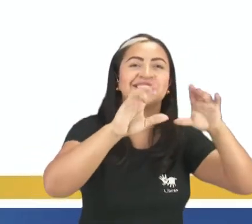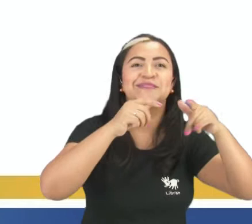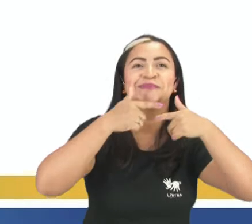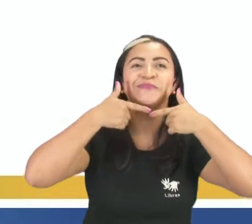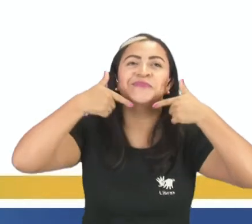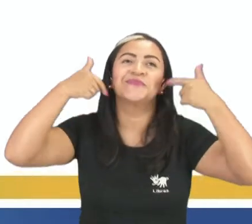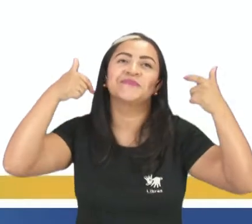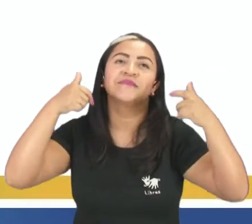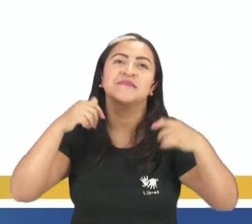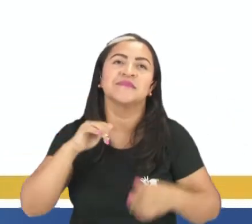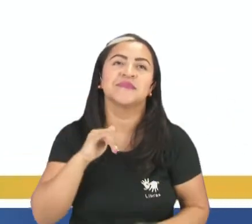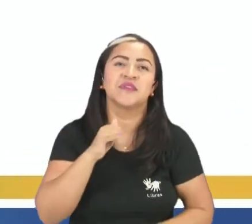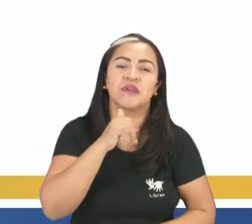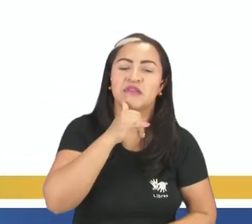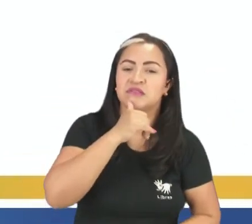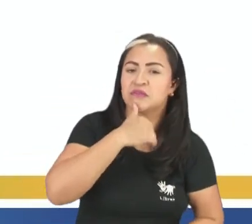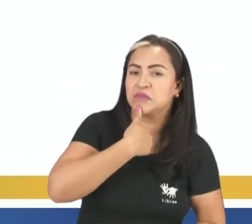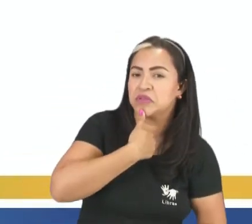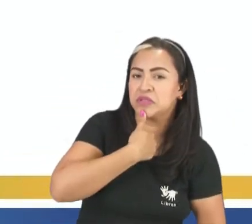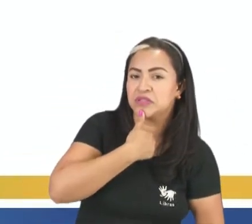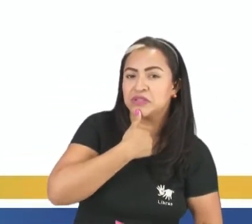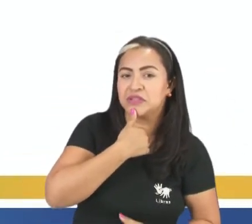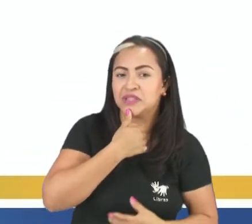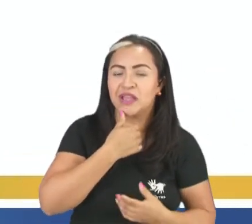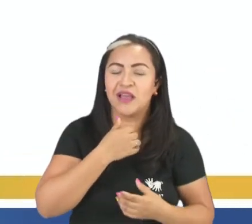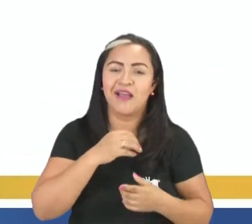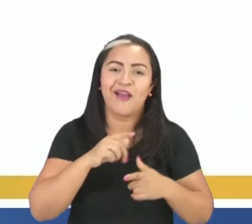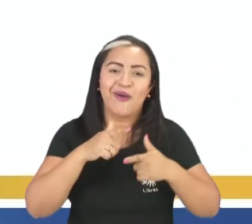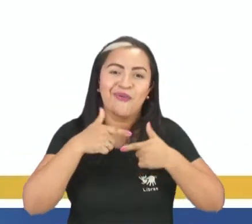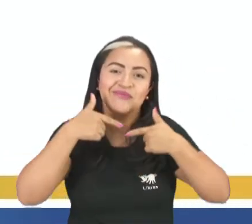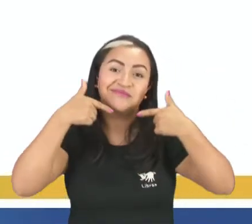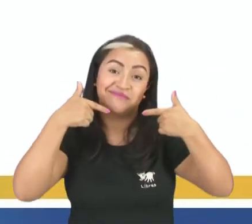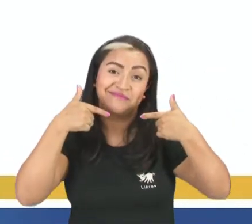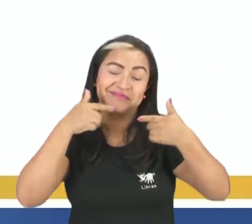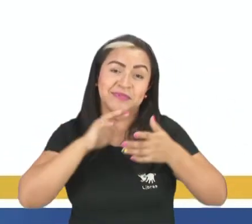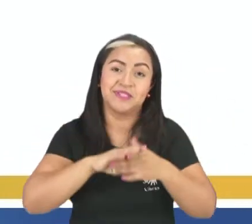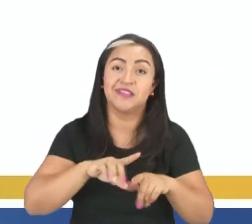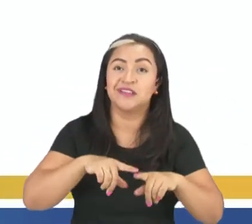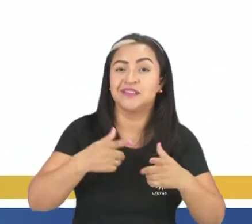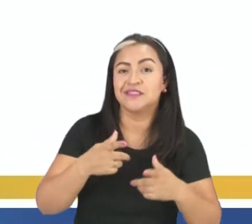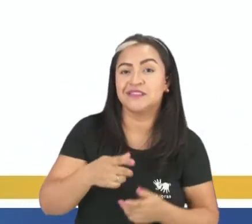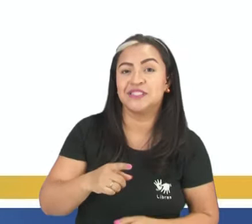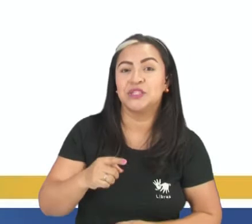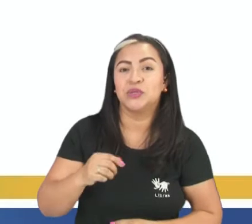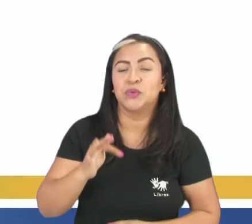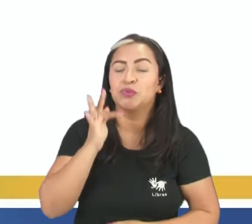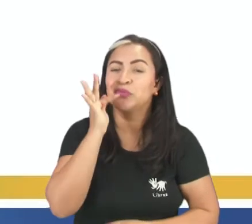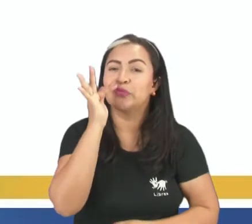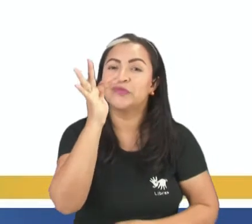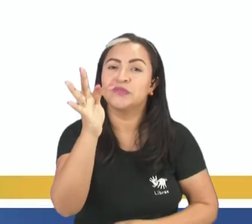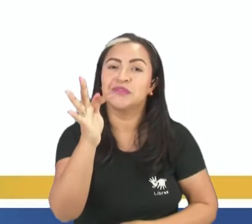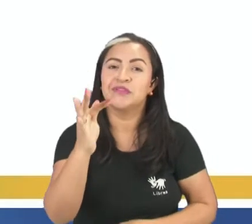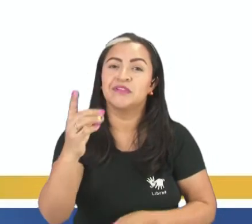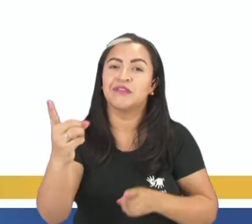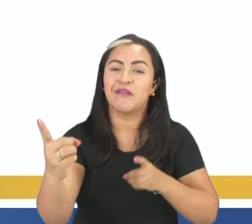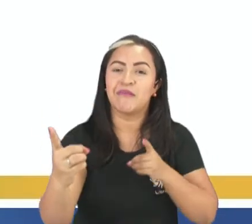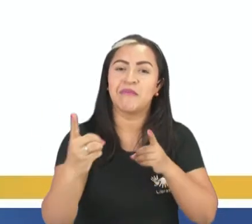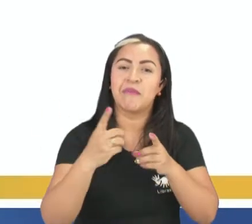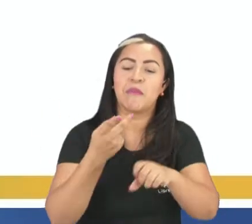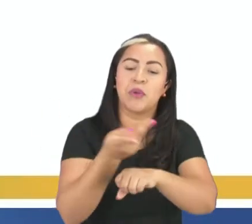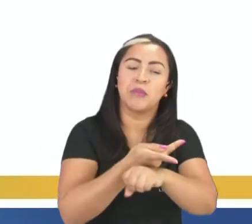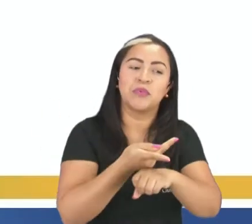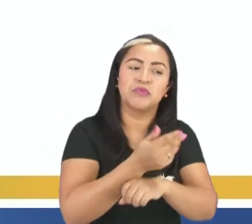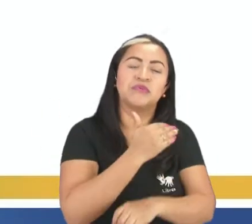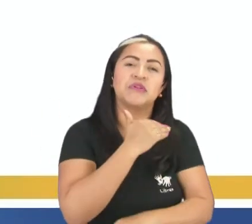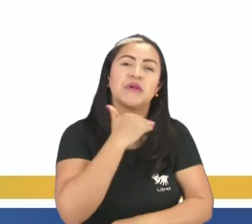ao seu pesar ou seu contentamento. E assim, quando mais tarde me procure, quem sabe a